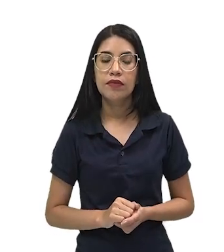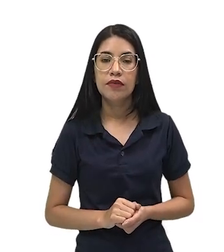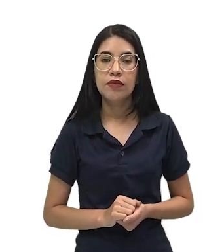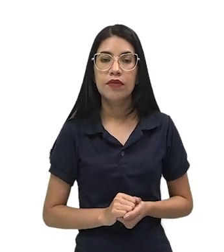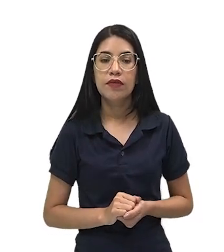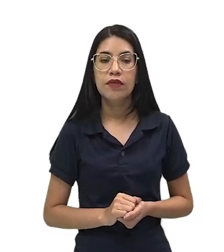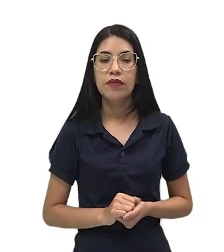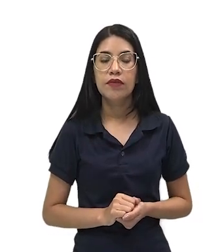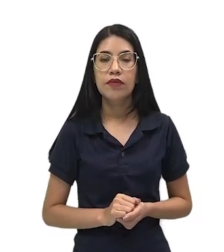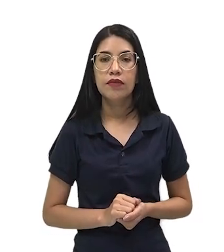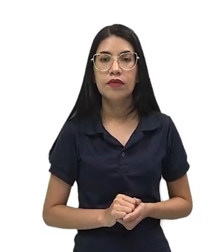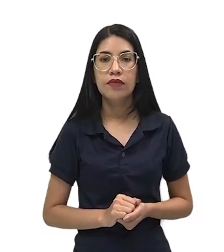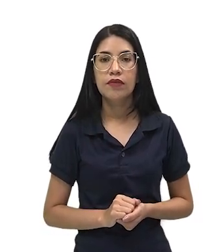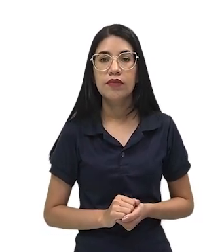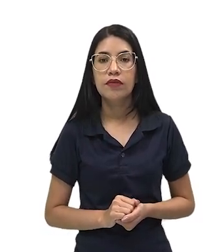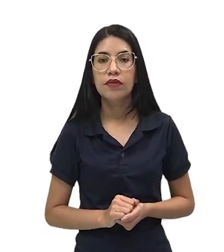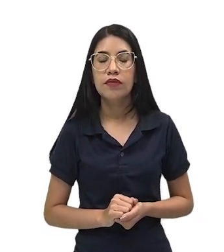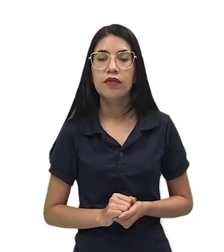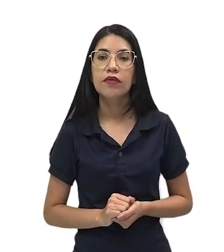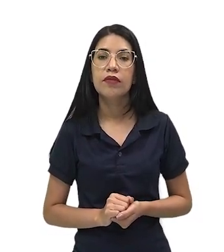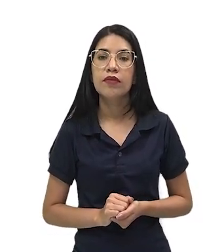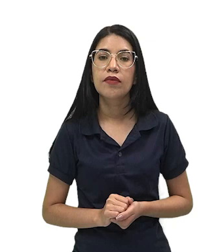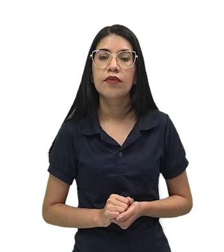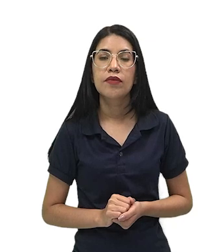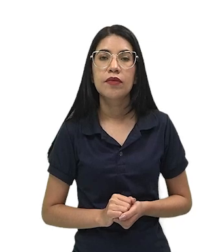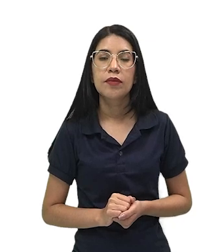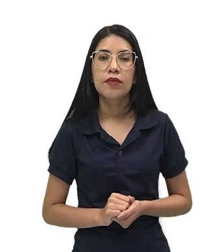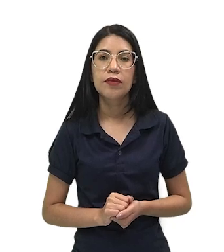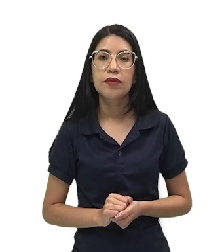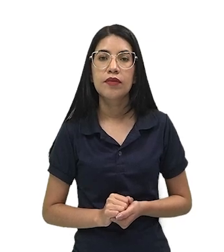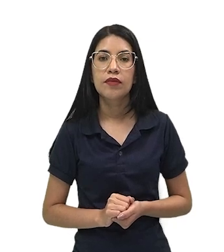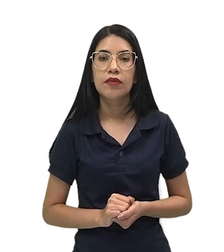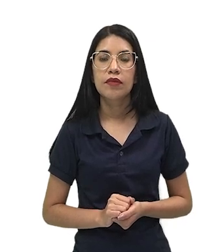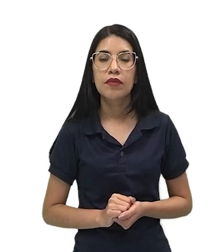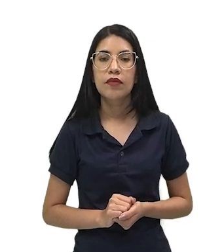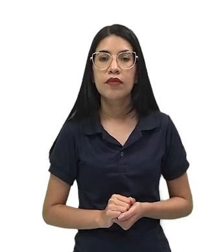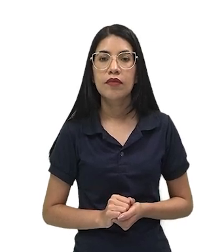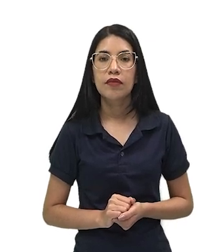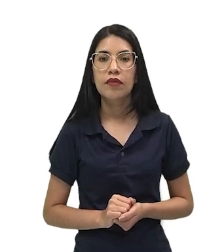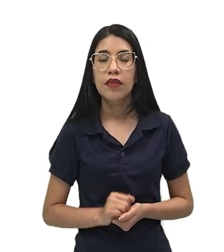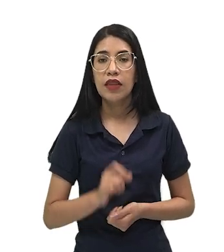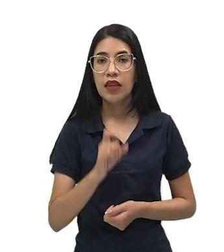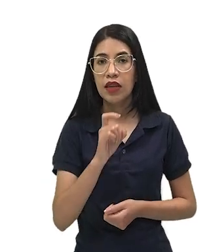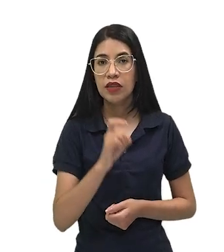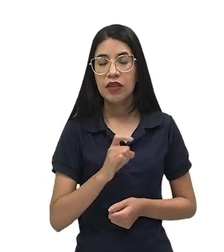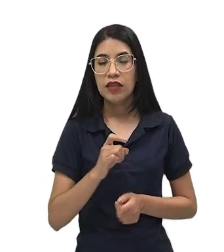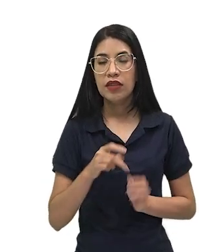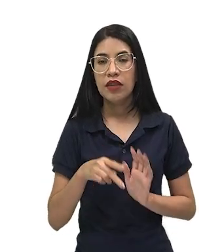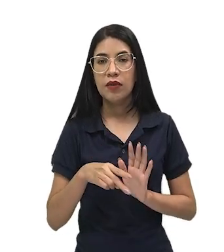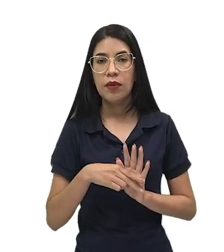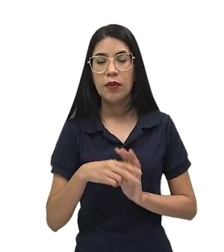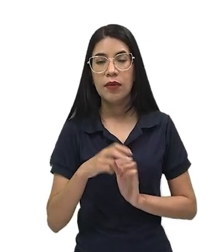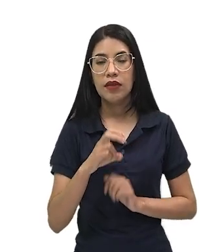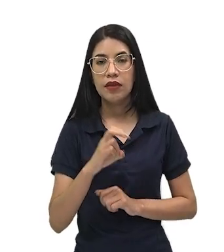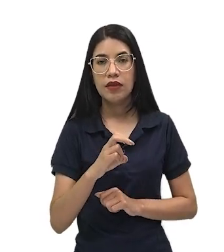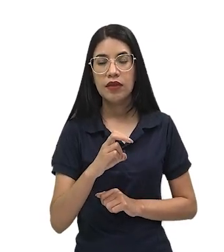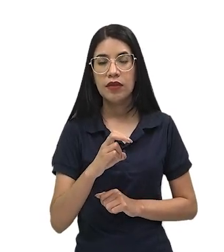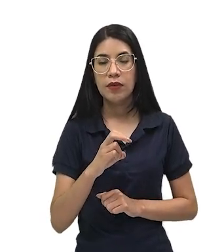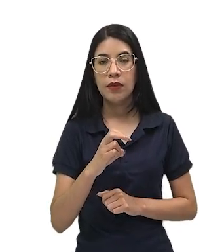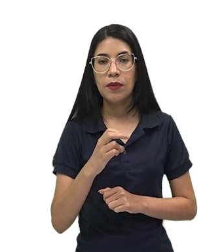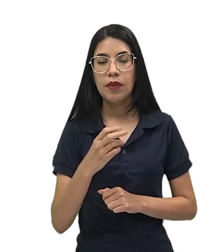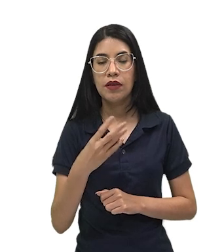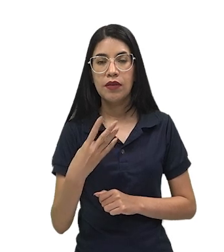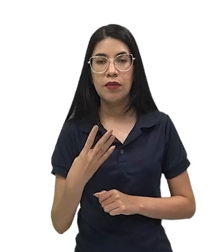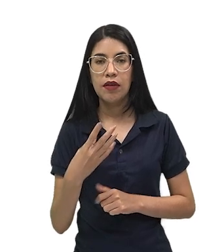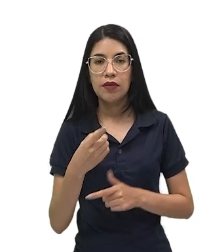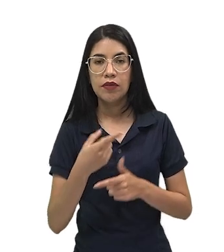Resolvendo, né, achando o valor de x, que é o valor das meninas, vai ficar ó, 54, o 3 está multiplicando,